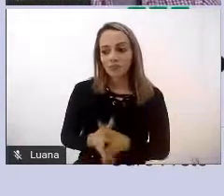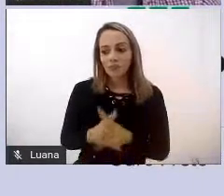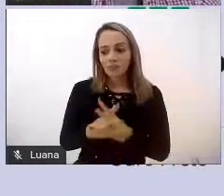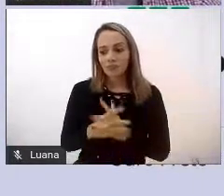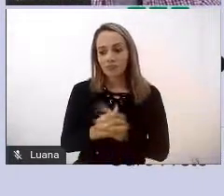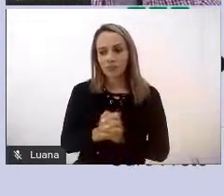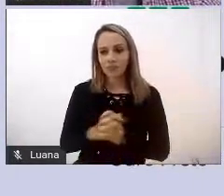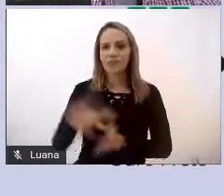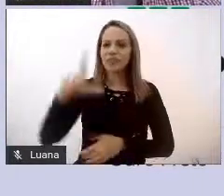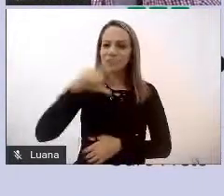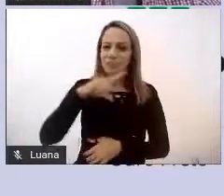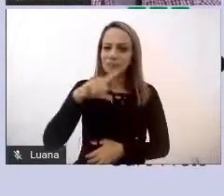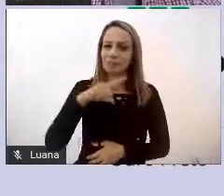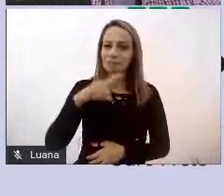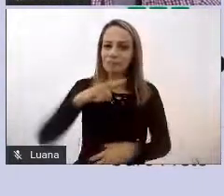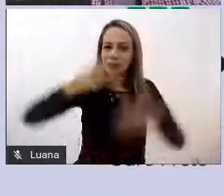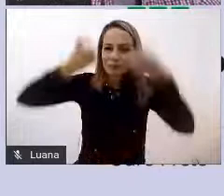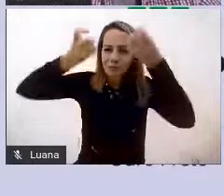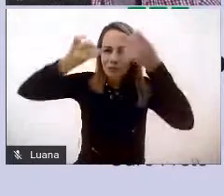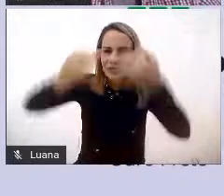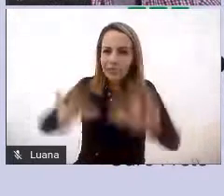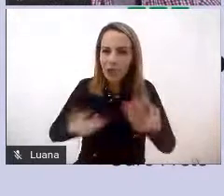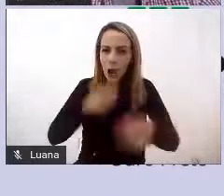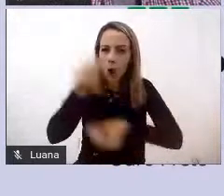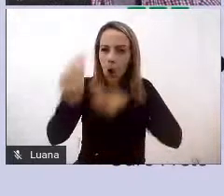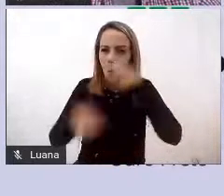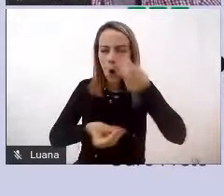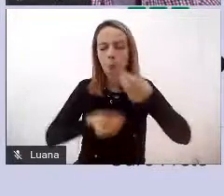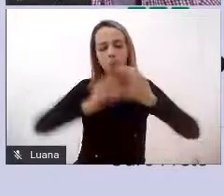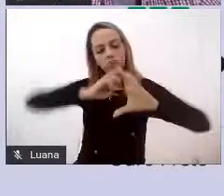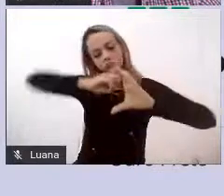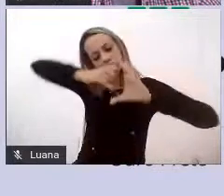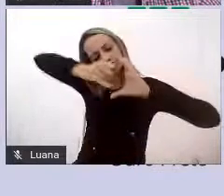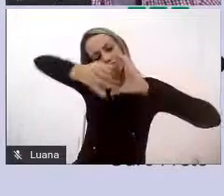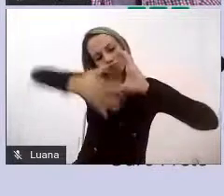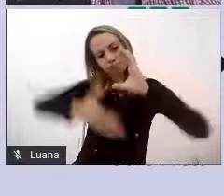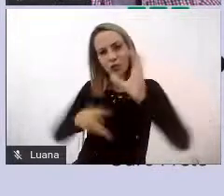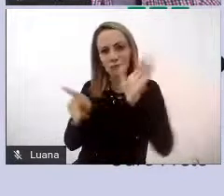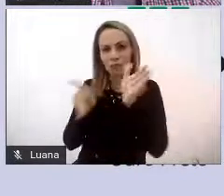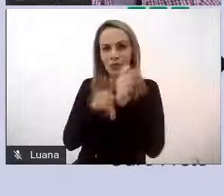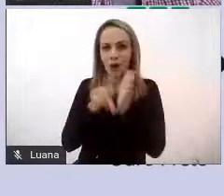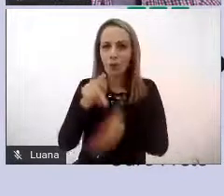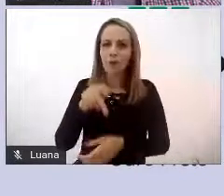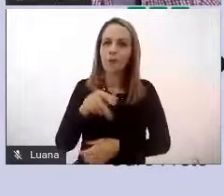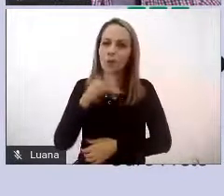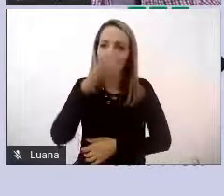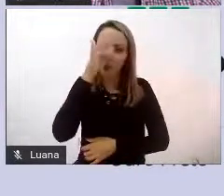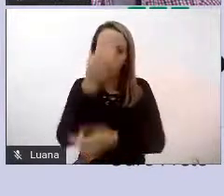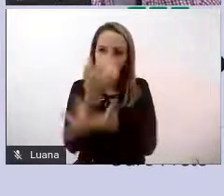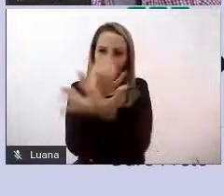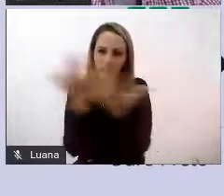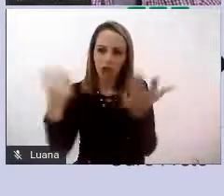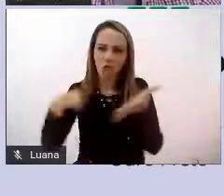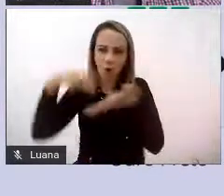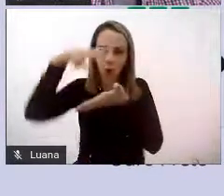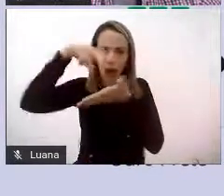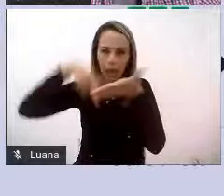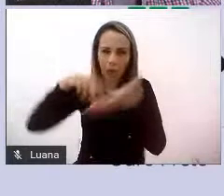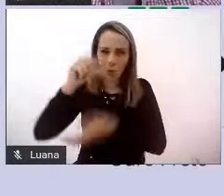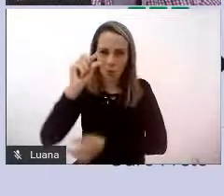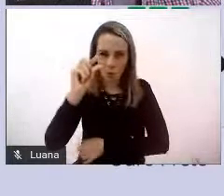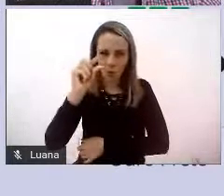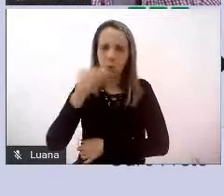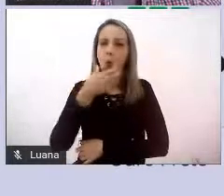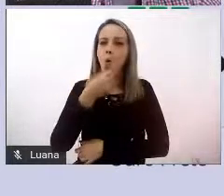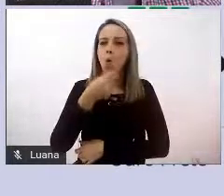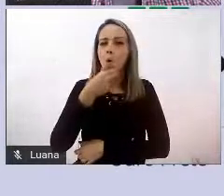desse jardim, que é feito pelo padre Manuel Calado, que é um português, que eu vou ler para vocês só um pedacinho, para vocês terem